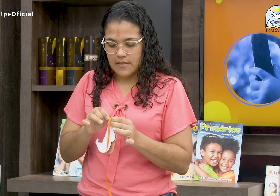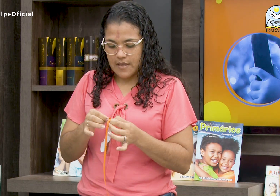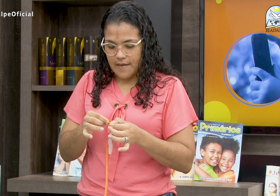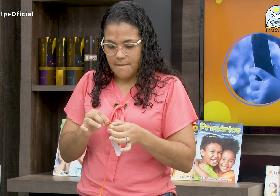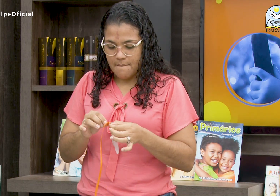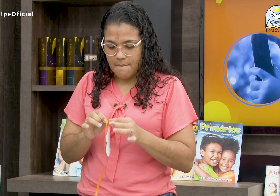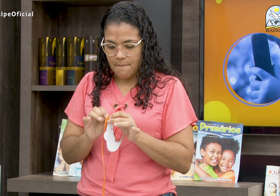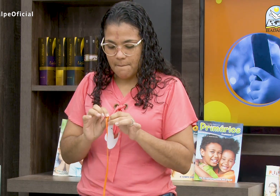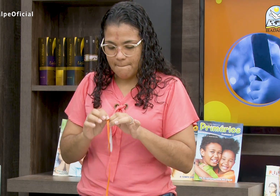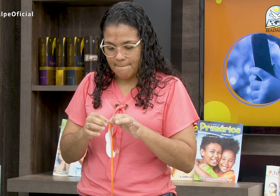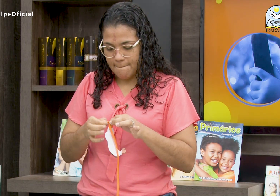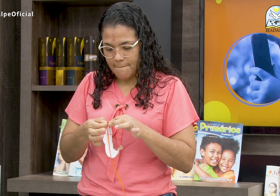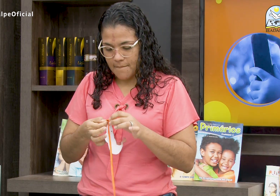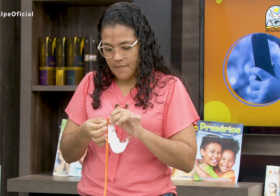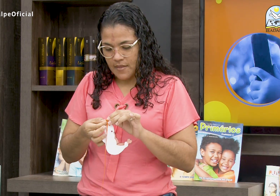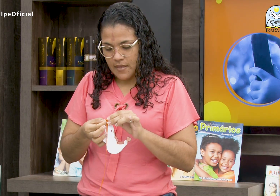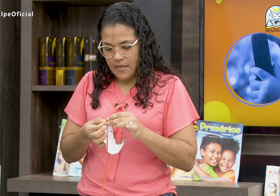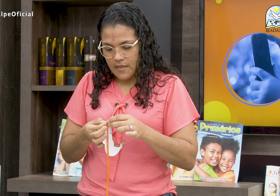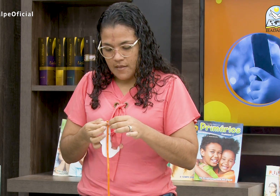tá?